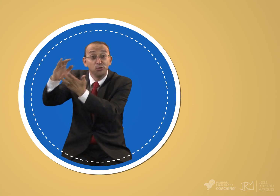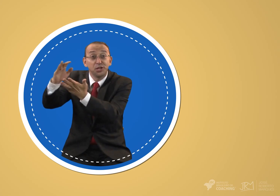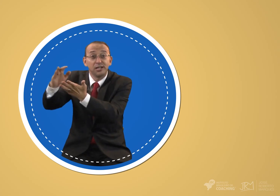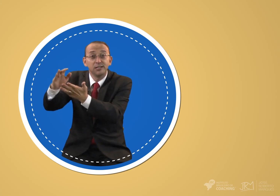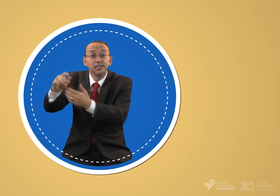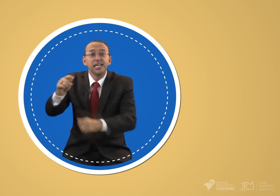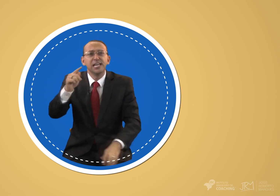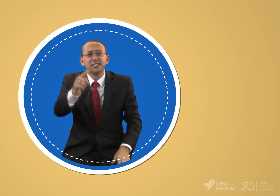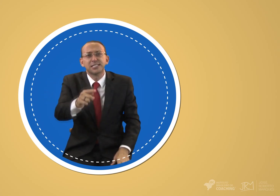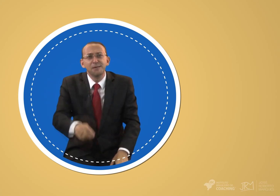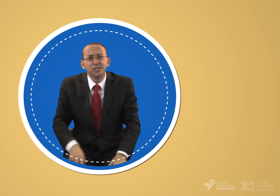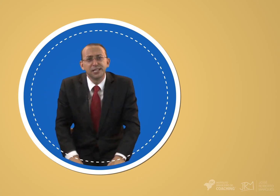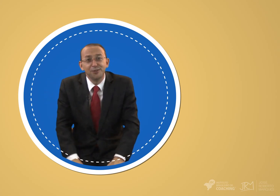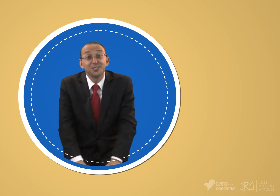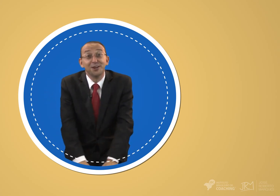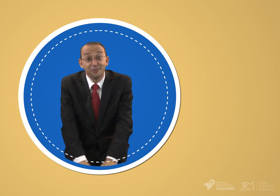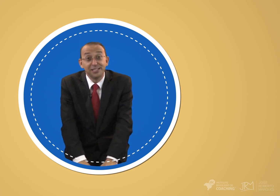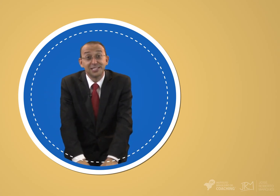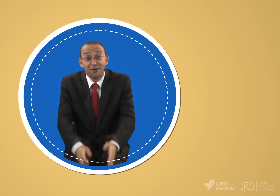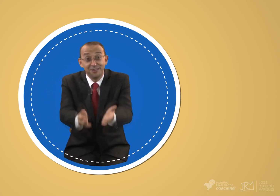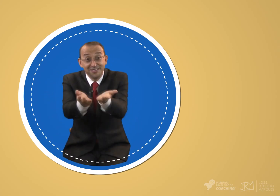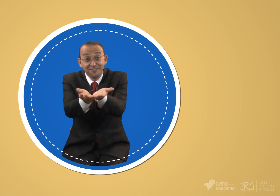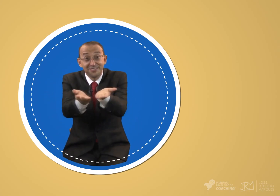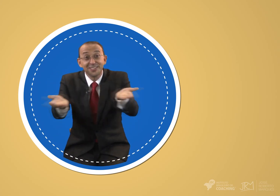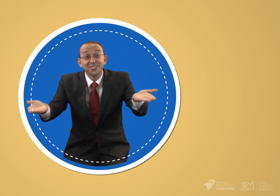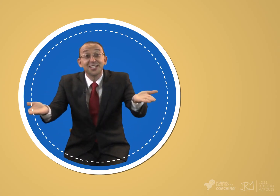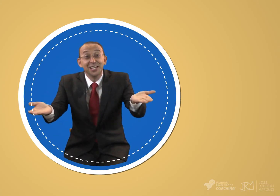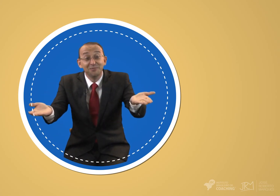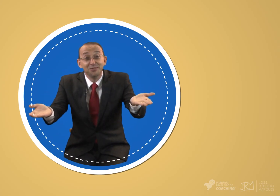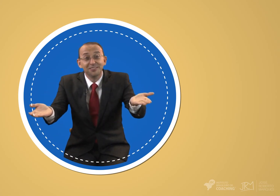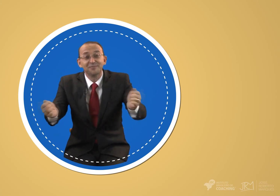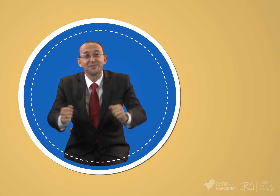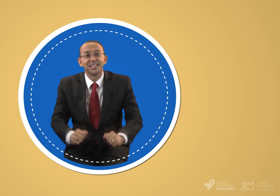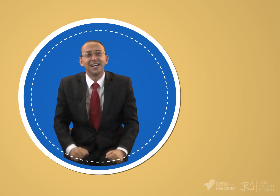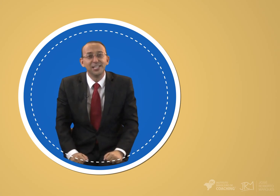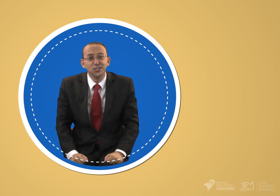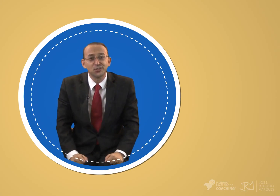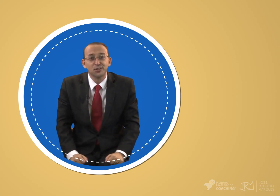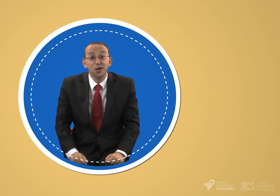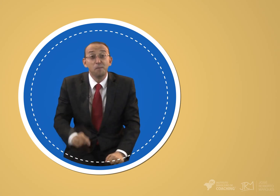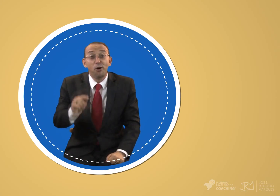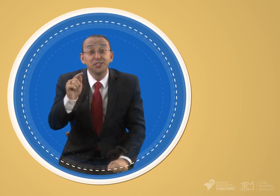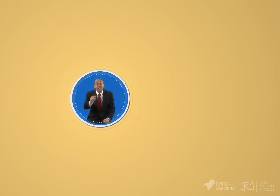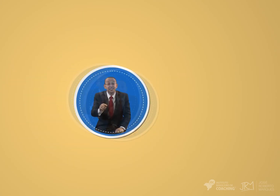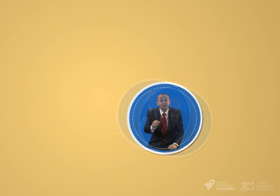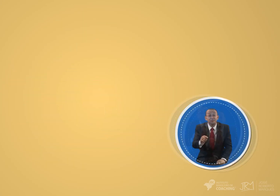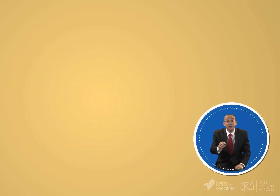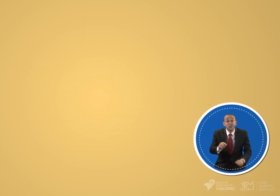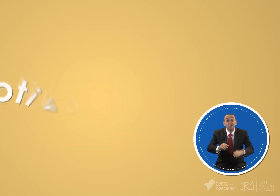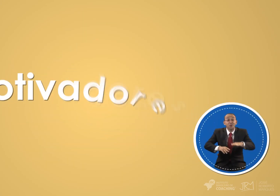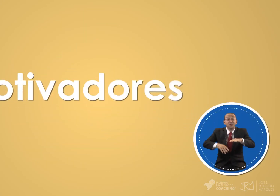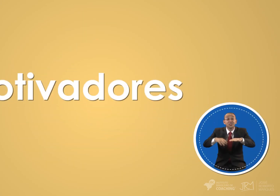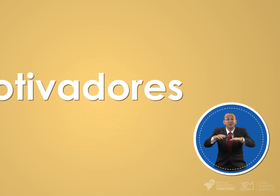em alta eles sempre serão o seu referên de Equilíbrio Além disso podem lhe